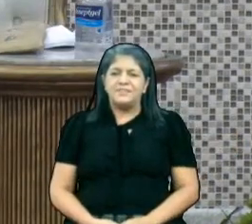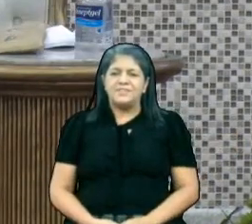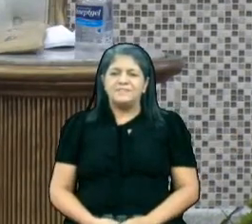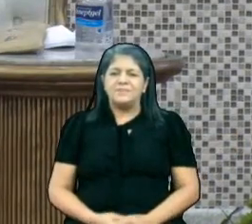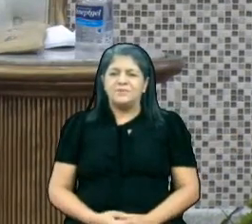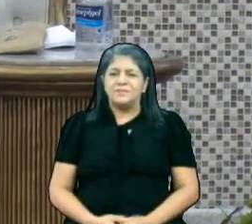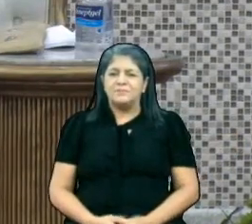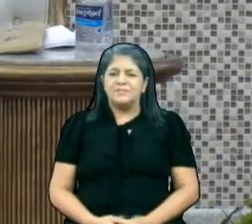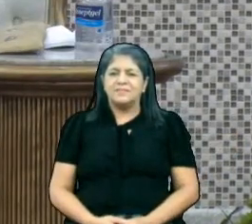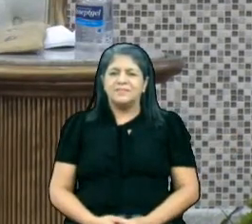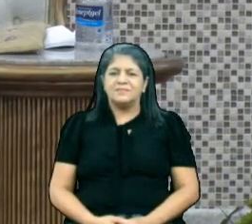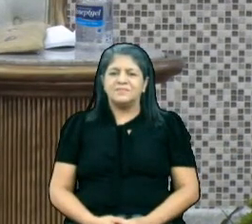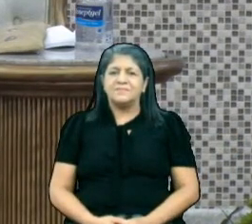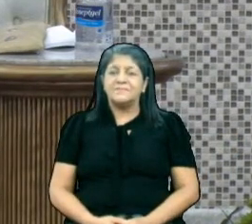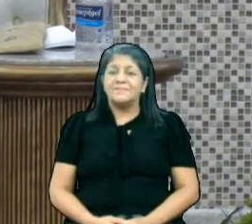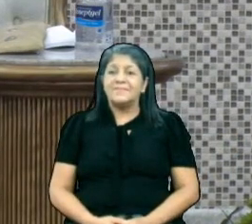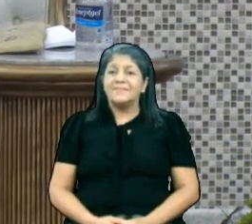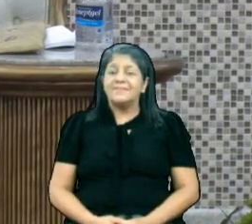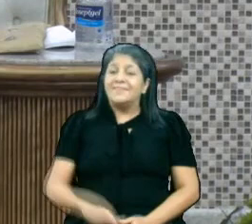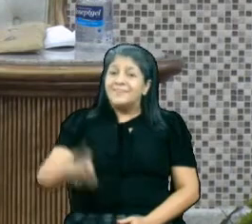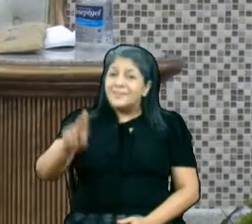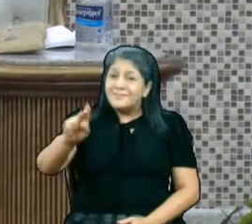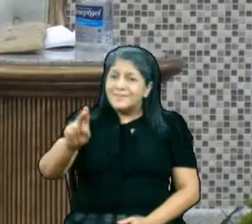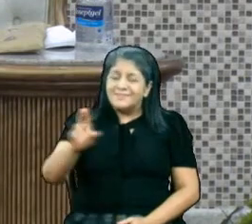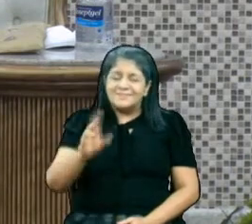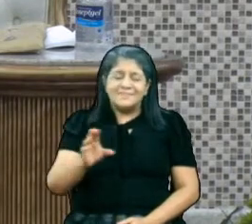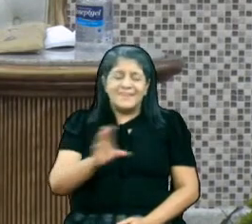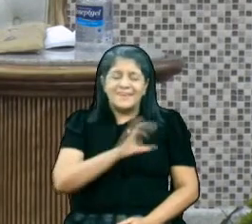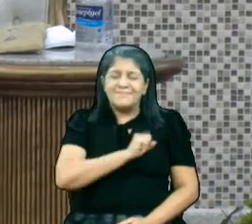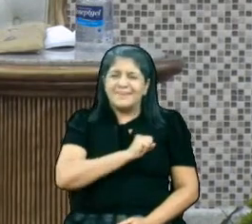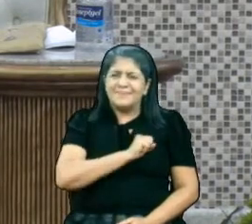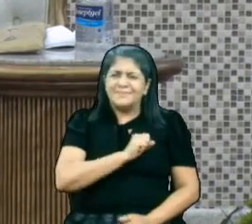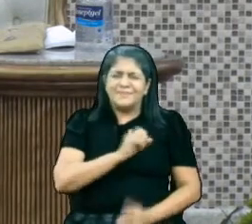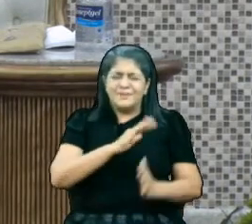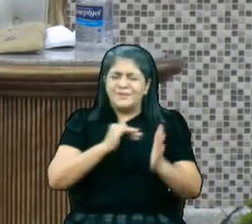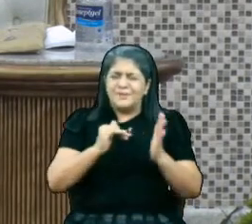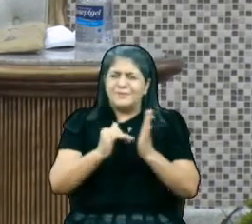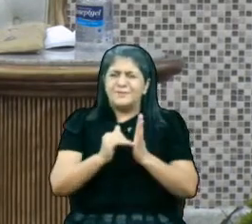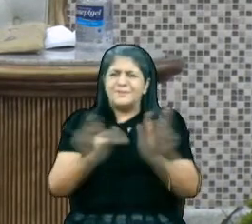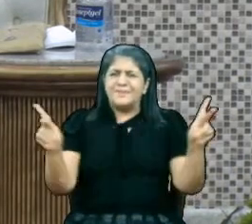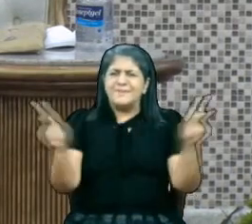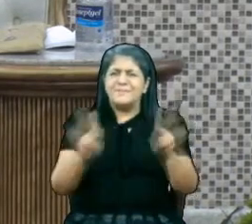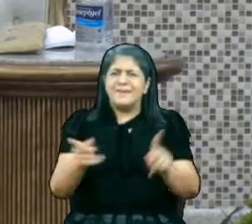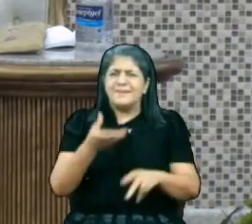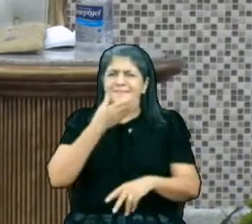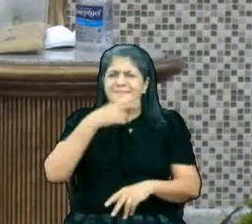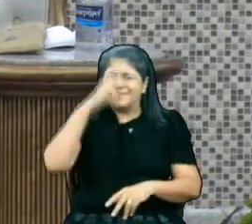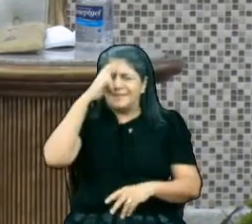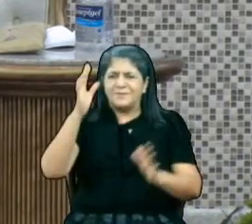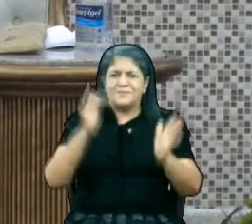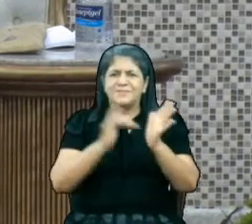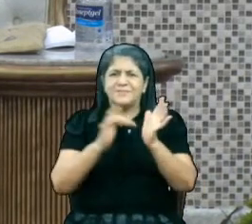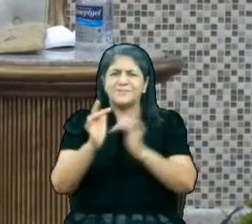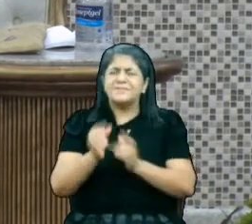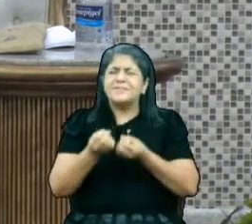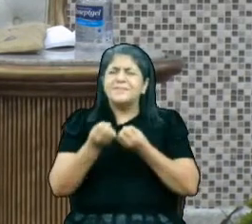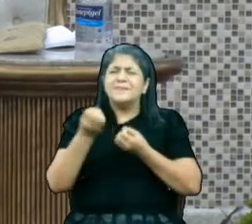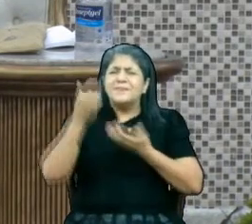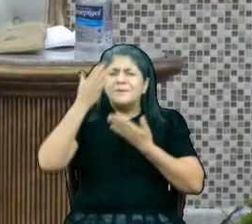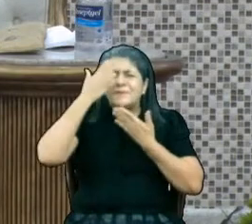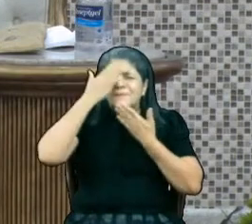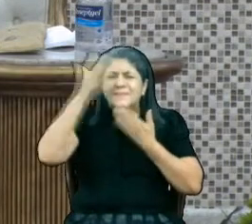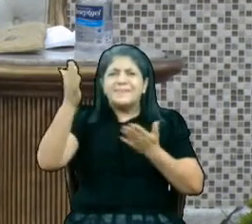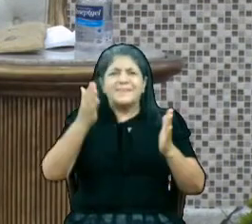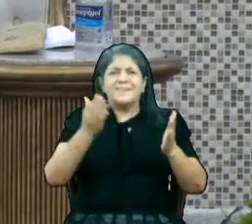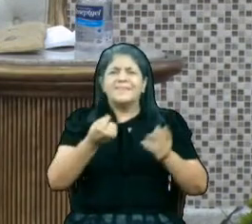Oh Glória Deus irmãos amados a paz do senhor Jesus seja com todos Obrigado pelo bem vindo